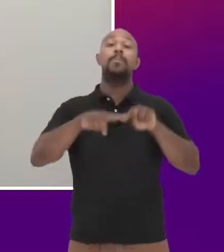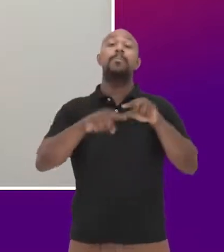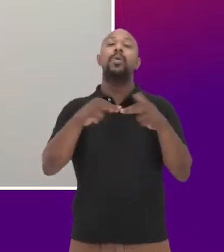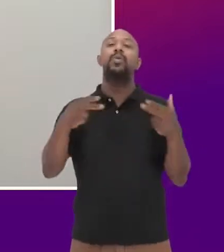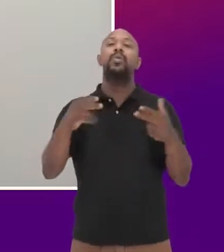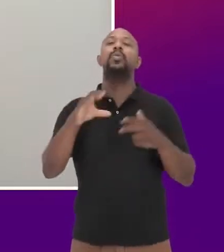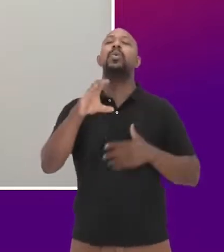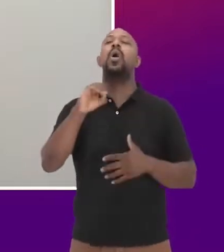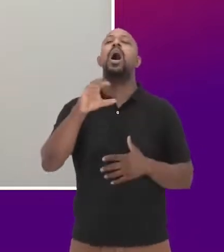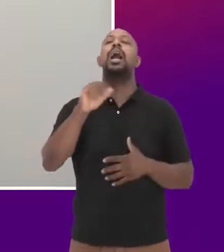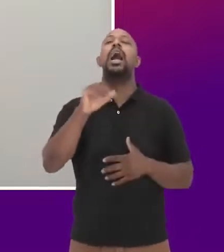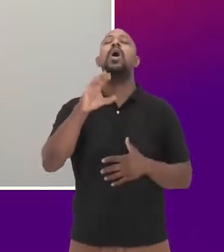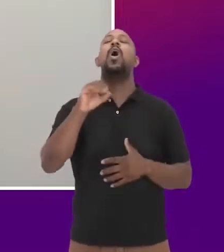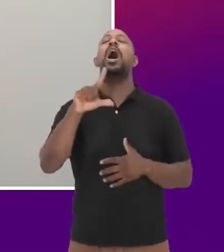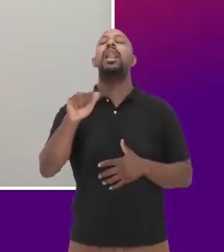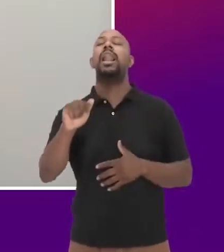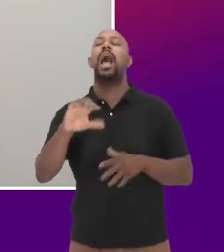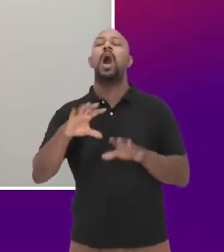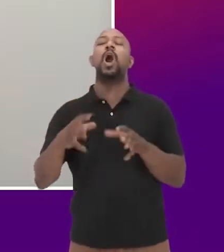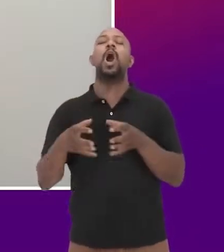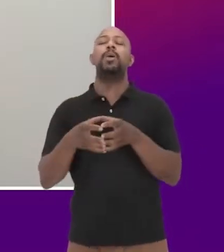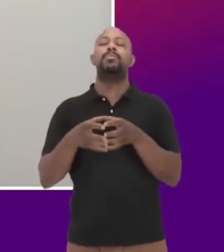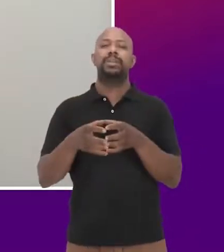produto Coca-Cola Company.